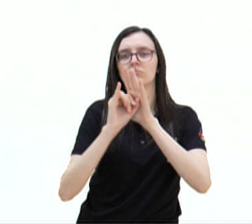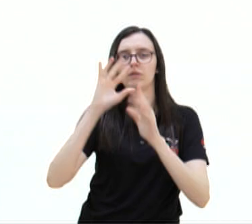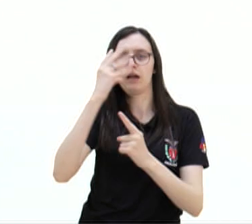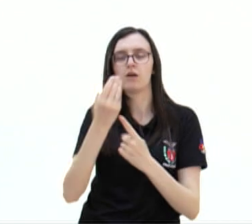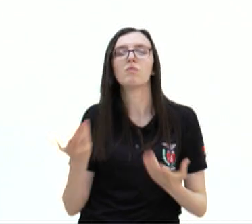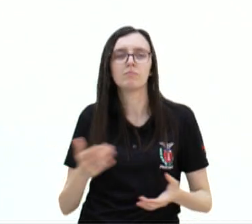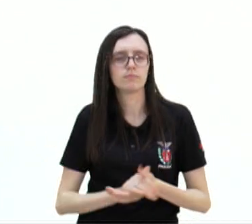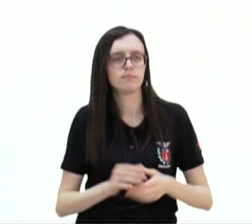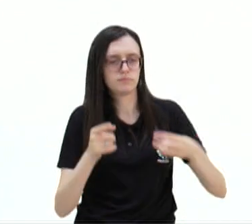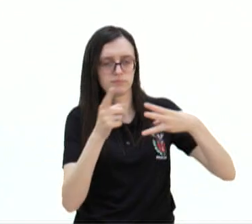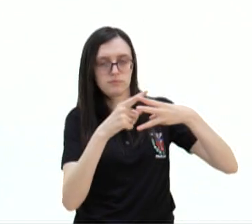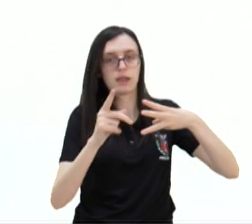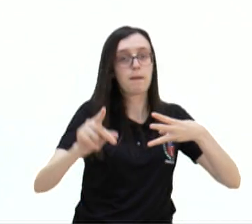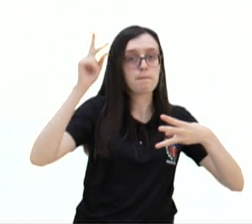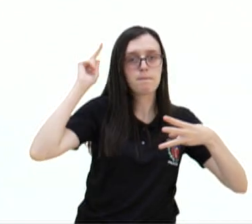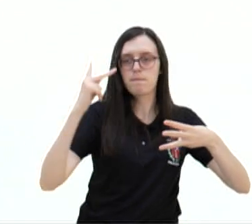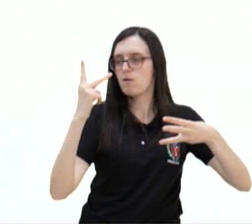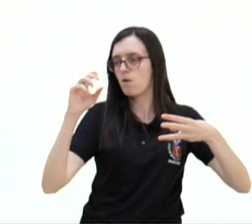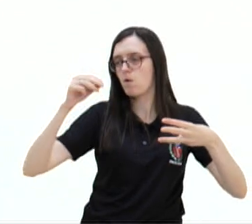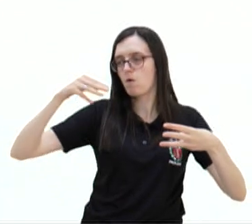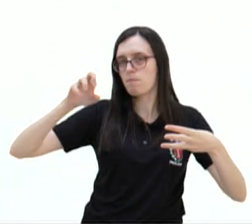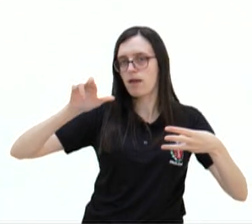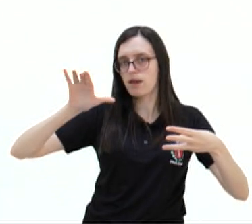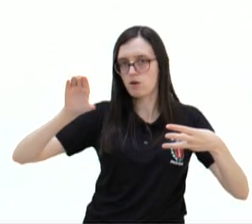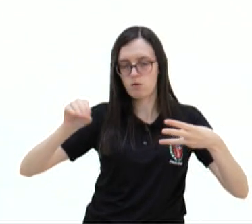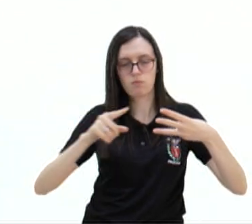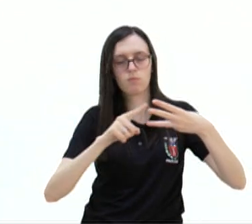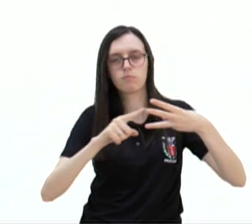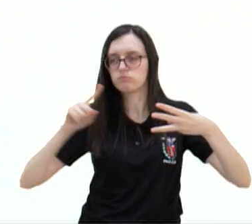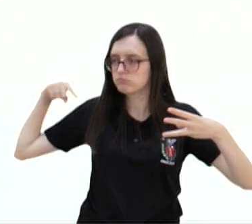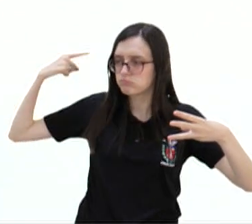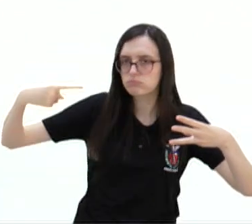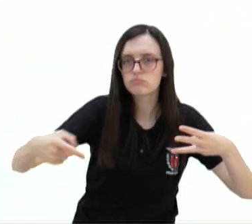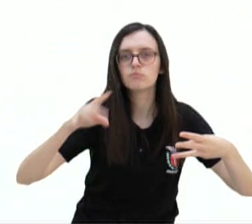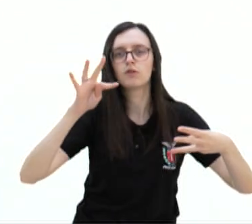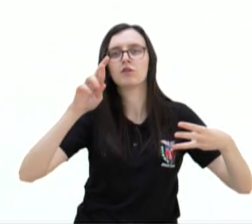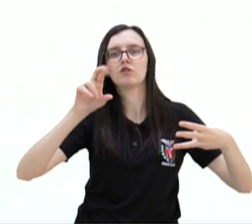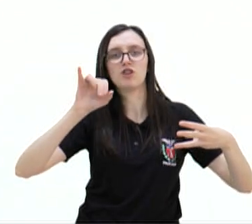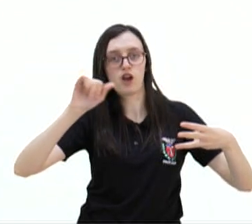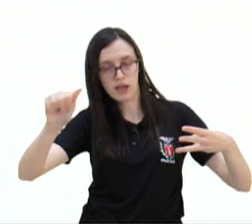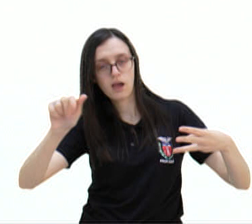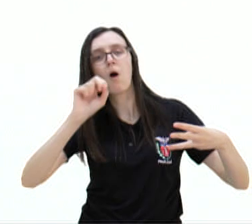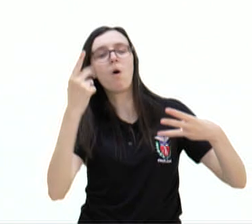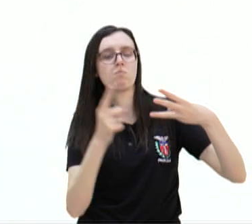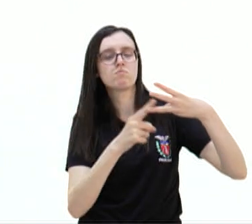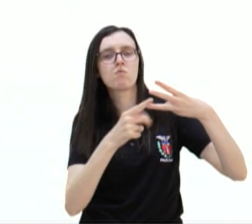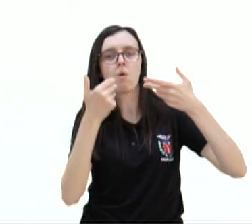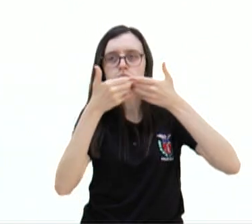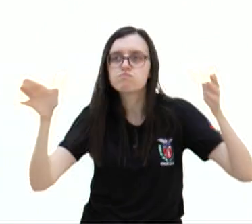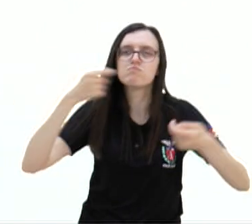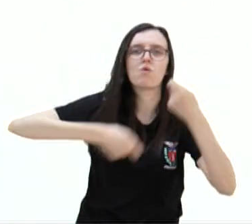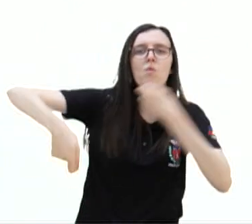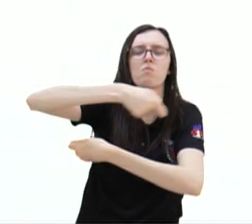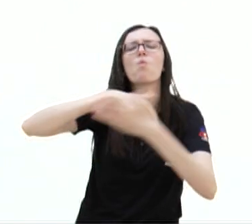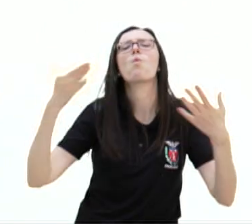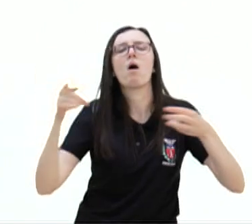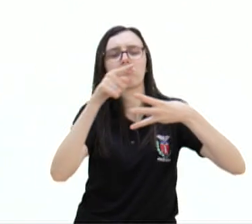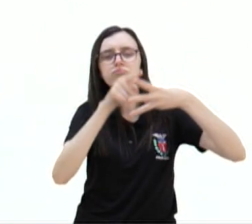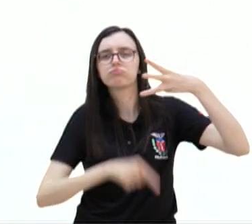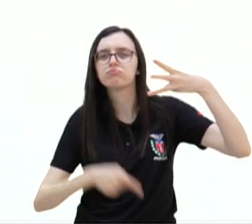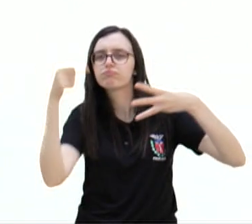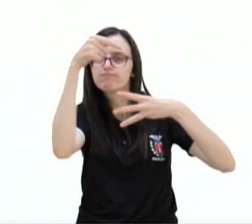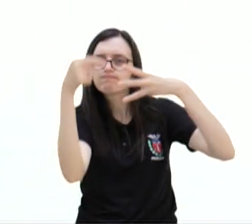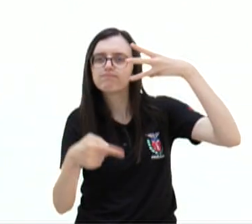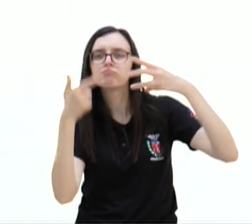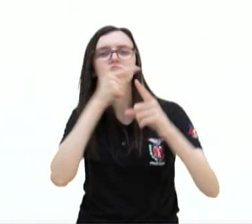A. O passado homérico. B. O legado troiano. Ou C. A abertura comercial. Qual dessas três